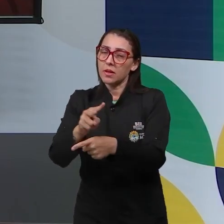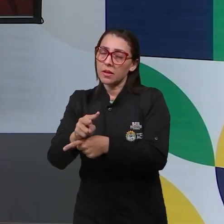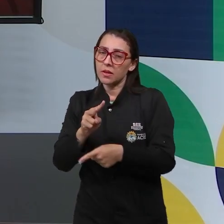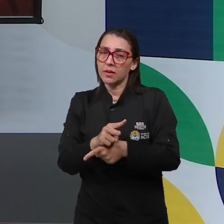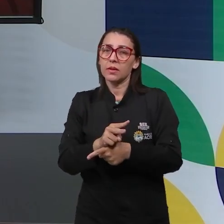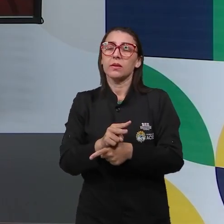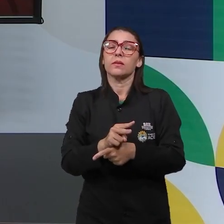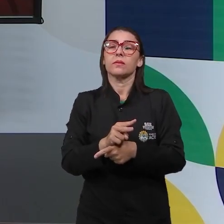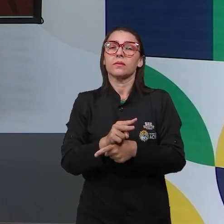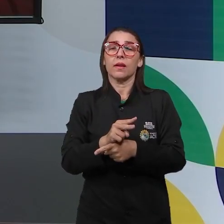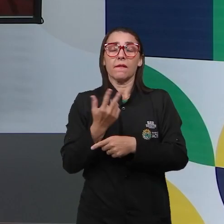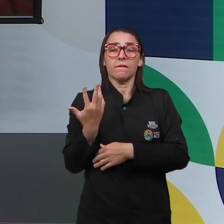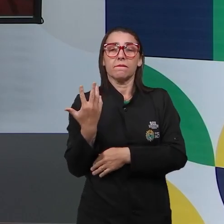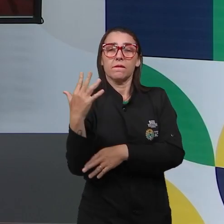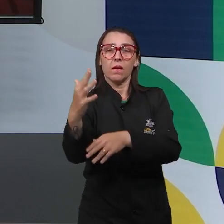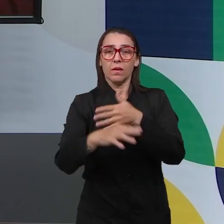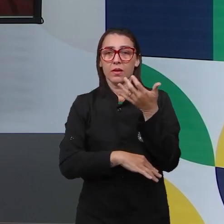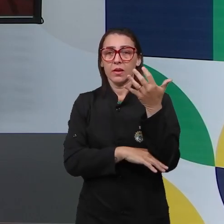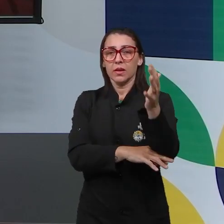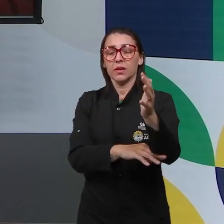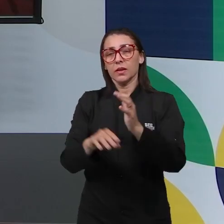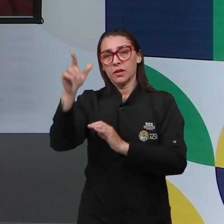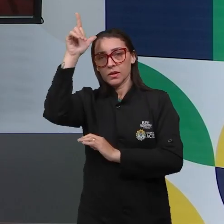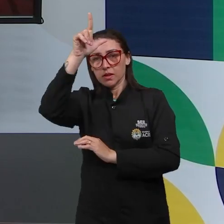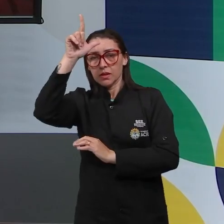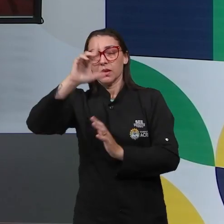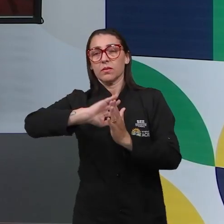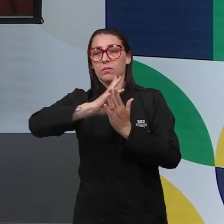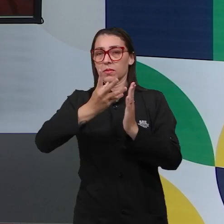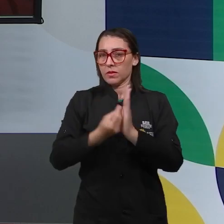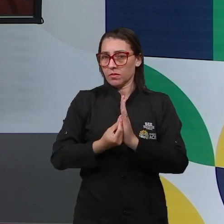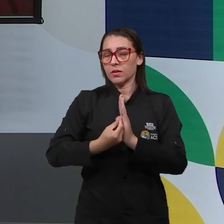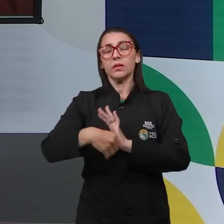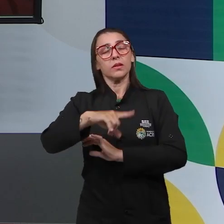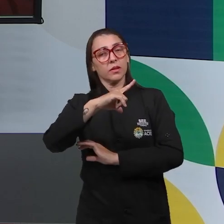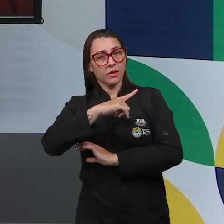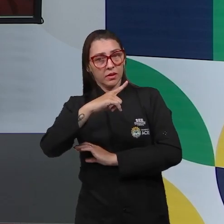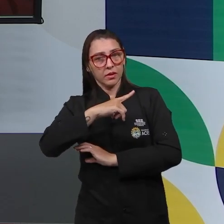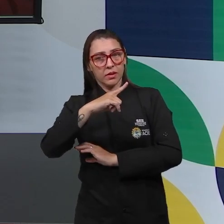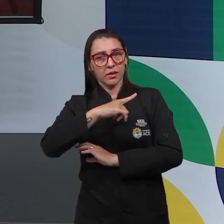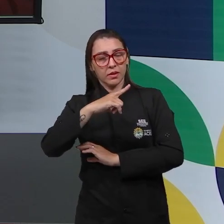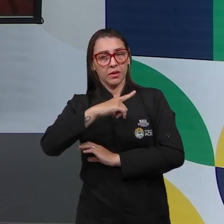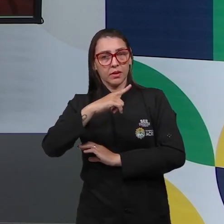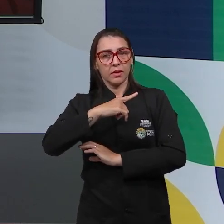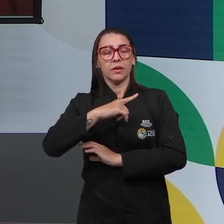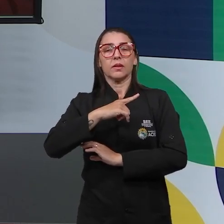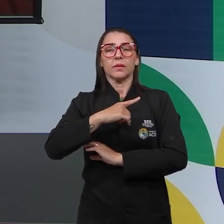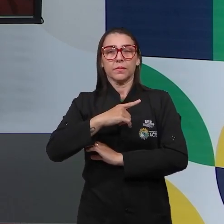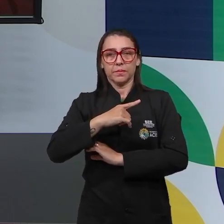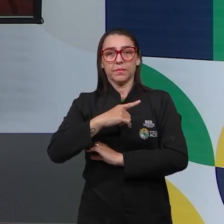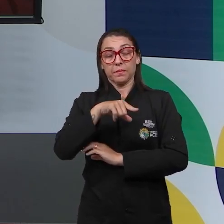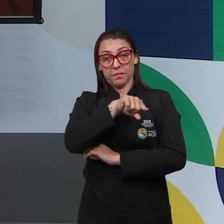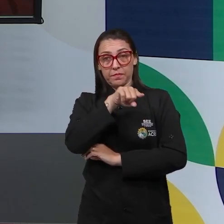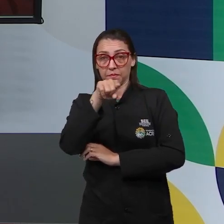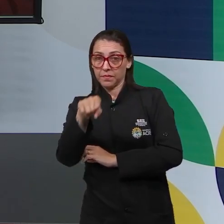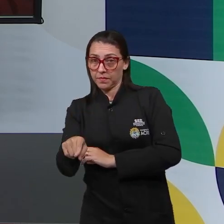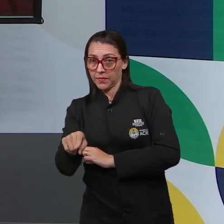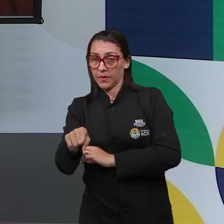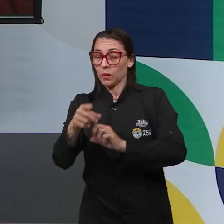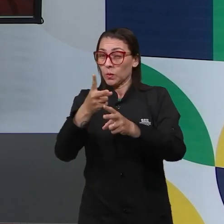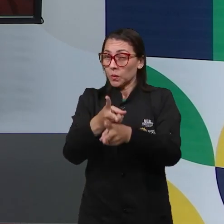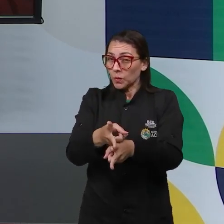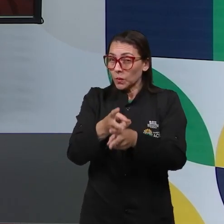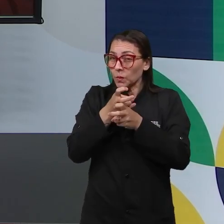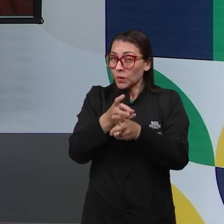a conservação da floresta, essas lendas da Amazônia, ela tem muito isso, ela gira em torno de você não